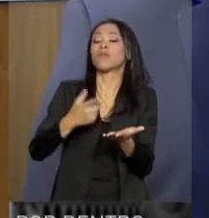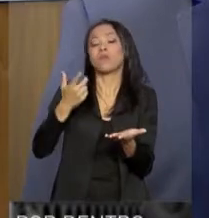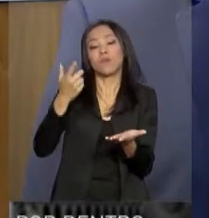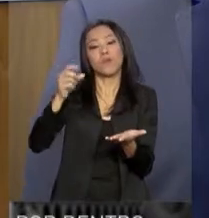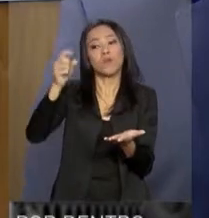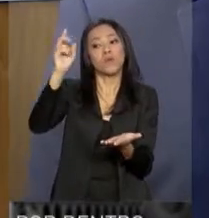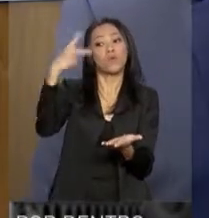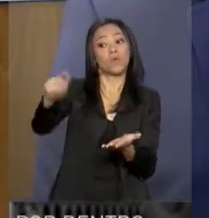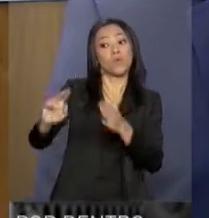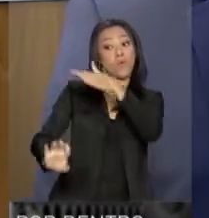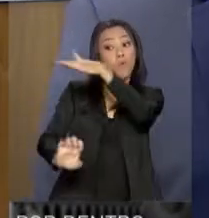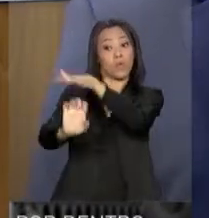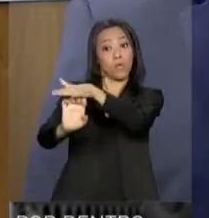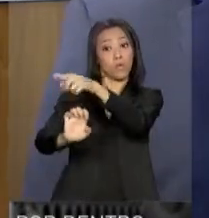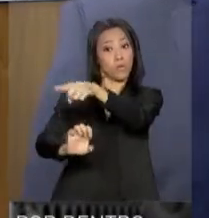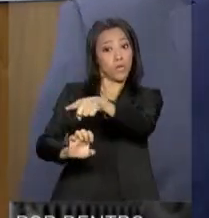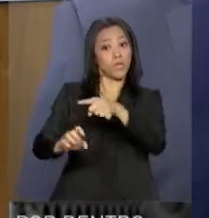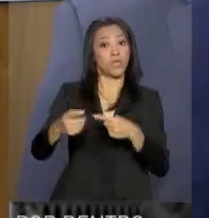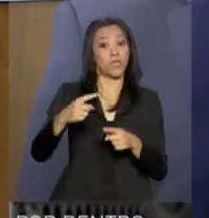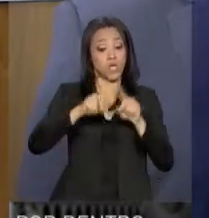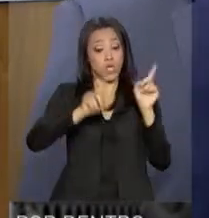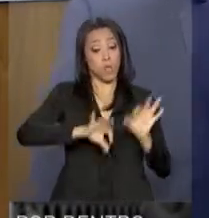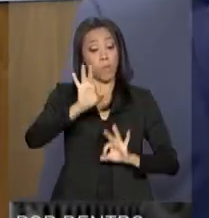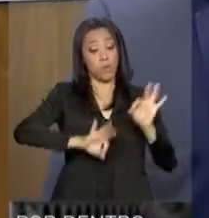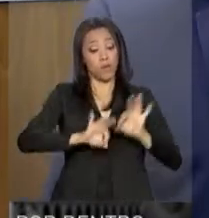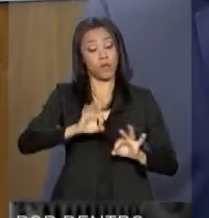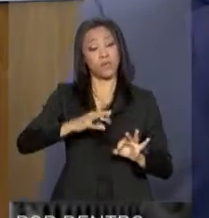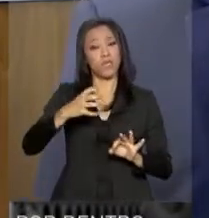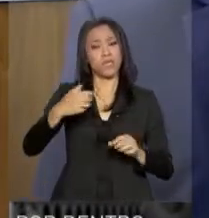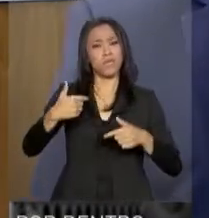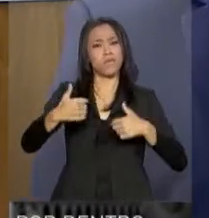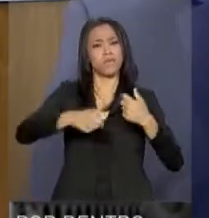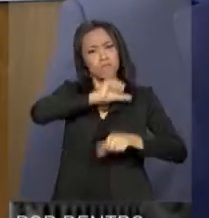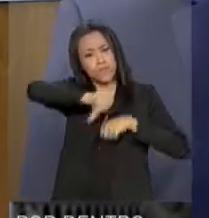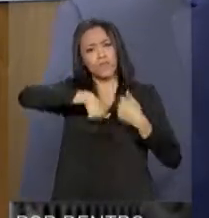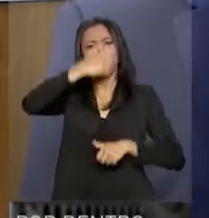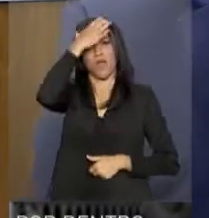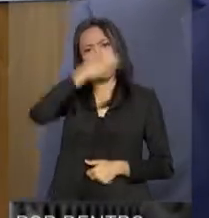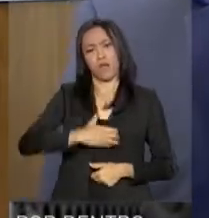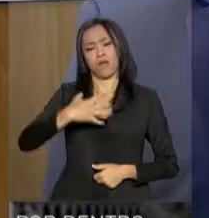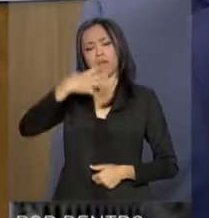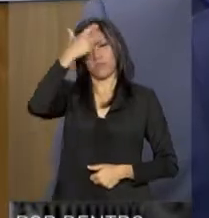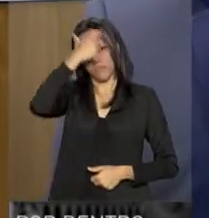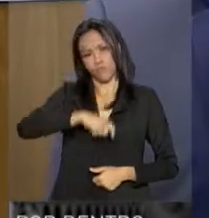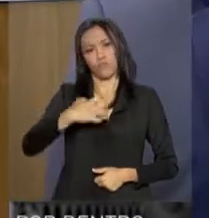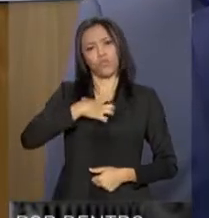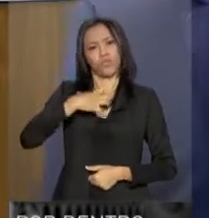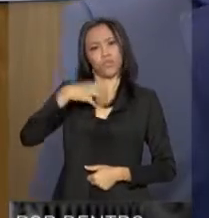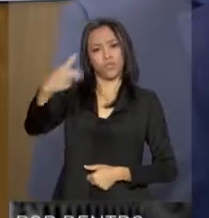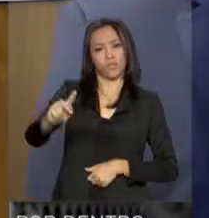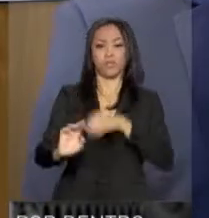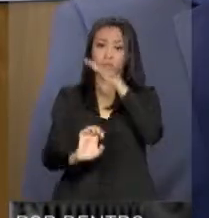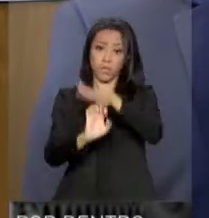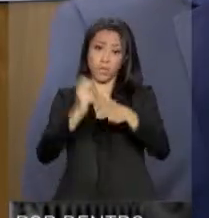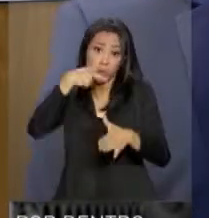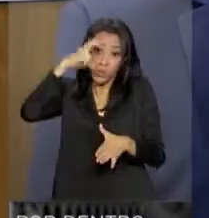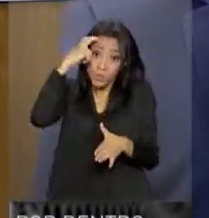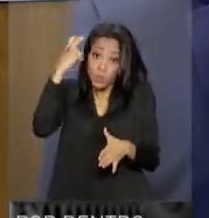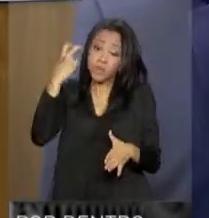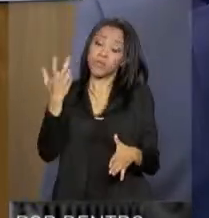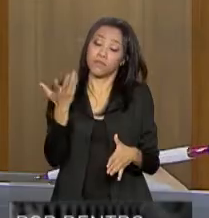empresa através da implementação de um plano de integridade e mudar seu comportamento para o futuro eu acho que são os grandes pontos que nós temos que ressaltar